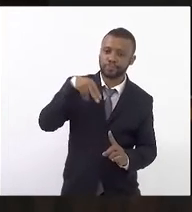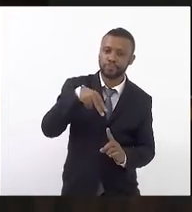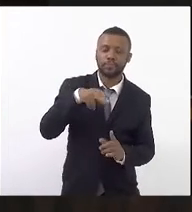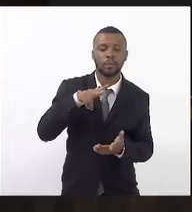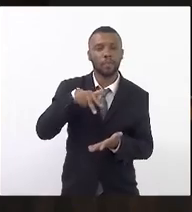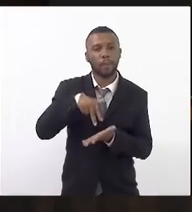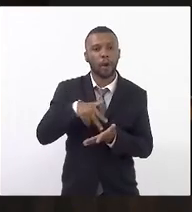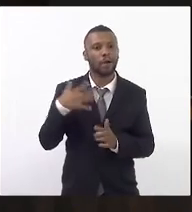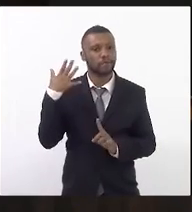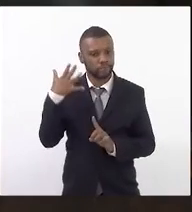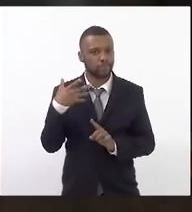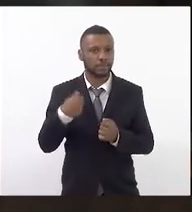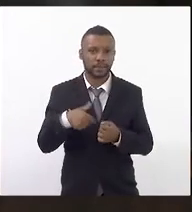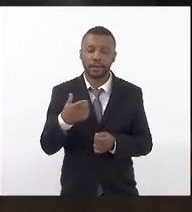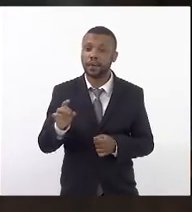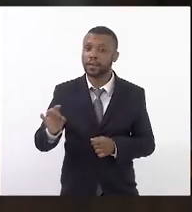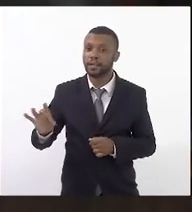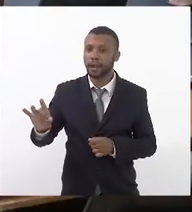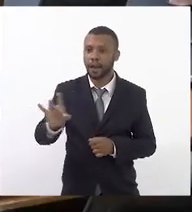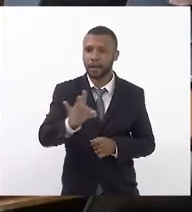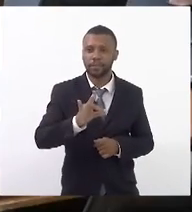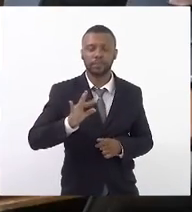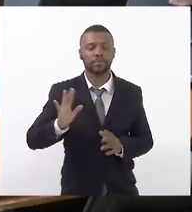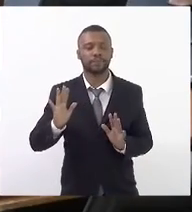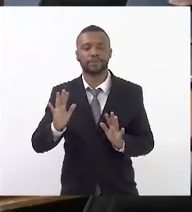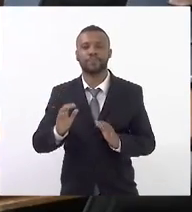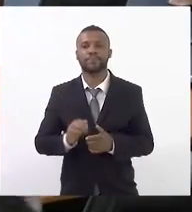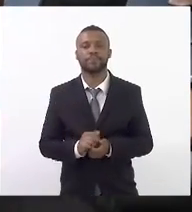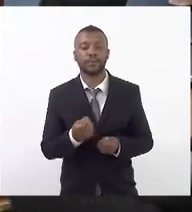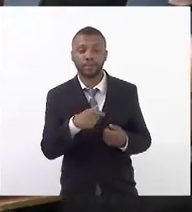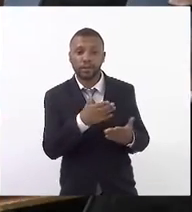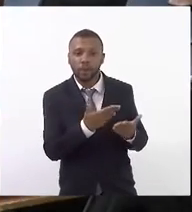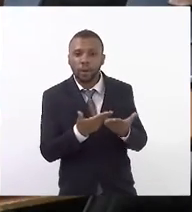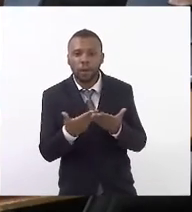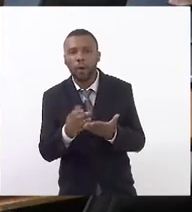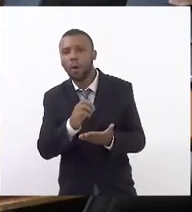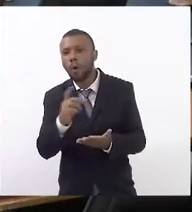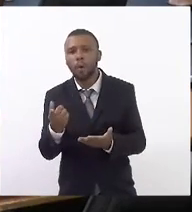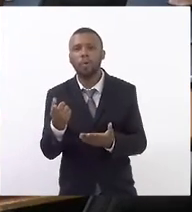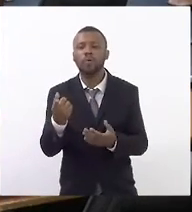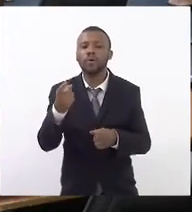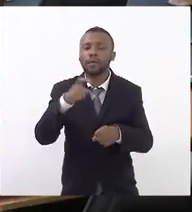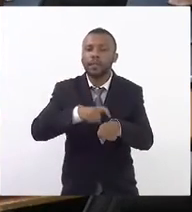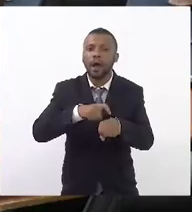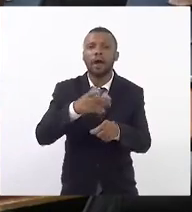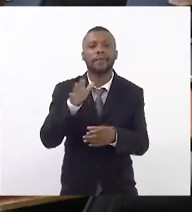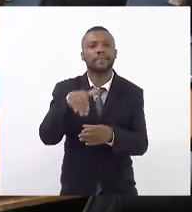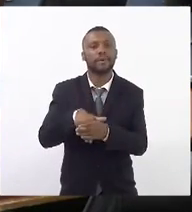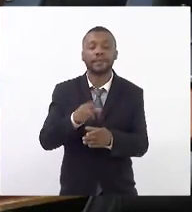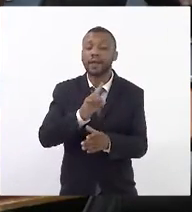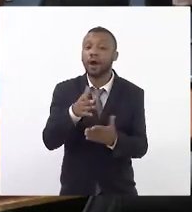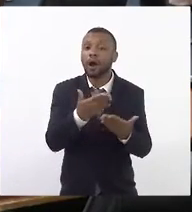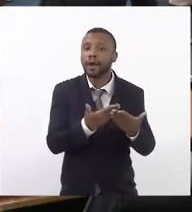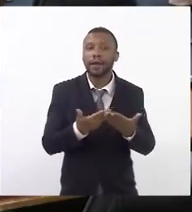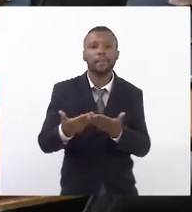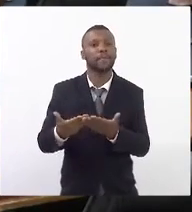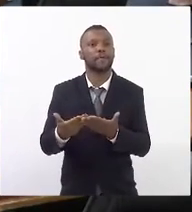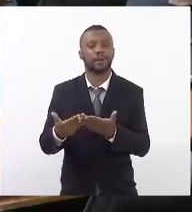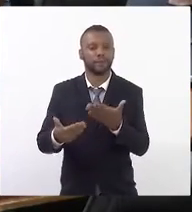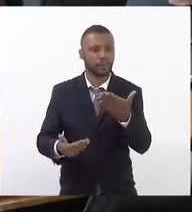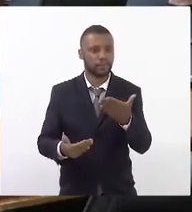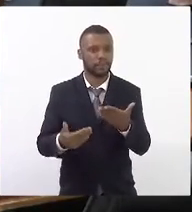ser nominal. Tem encaminhamento ou na hora da votação, senhor presidente? Não. Encaminhamento? Depois não. Eu